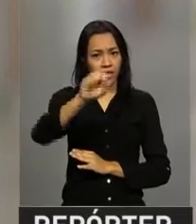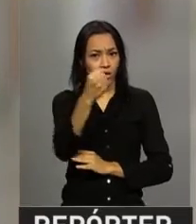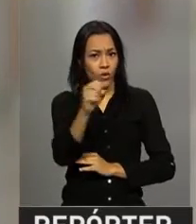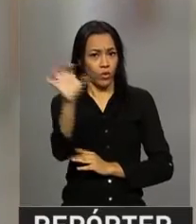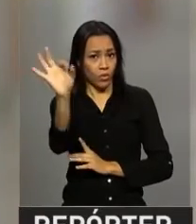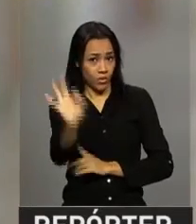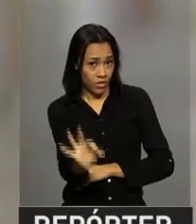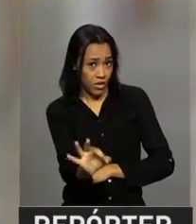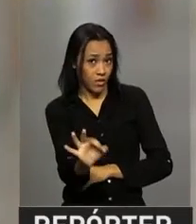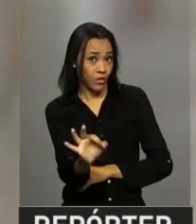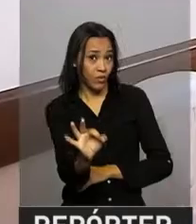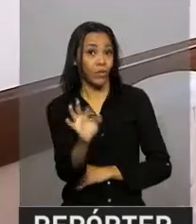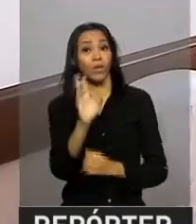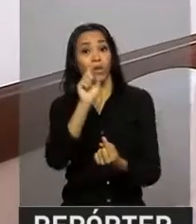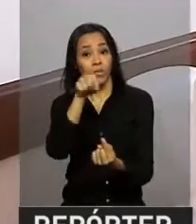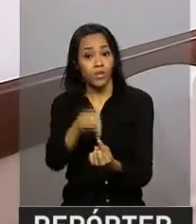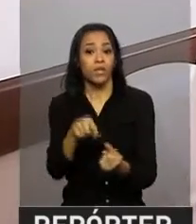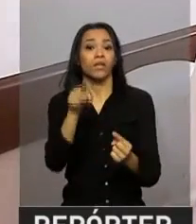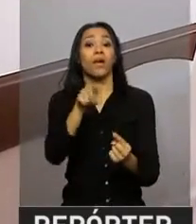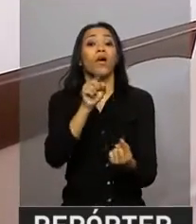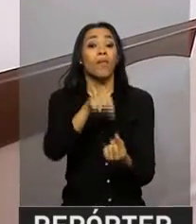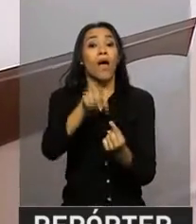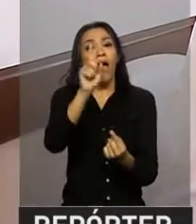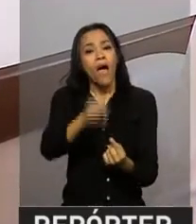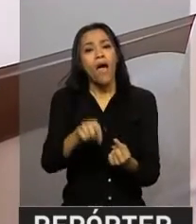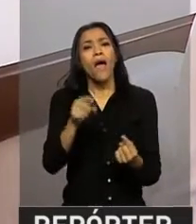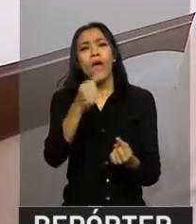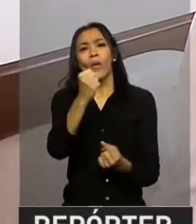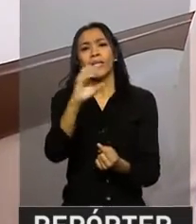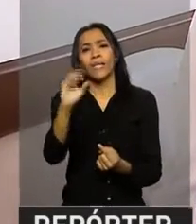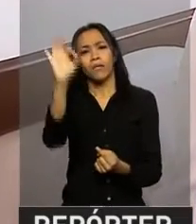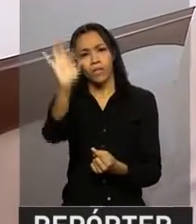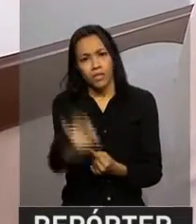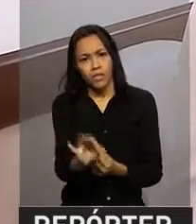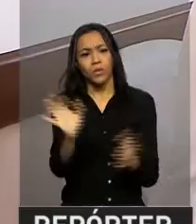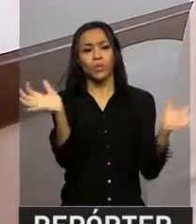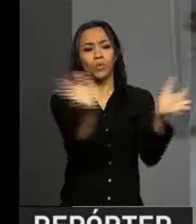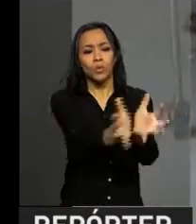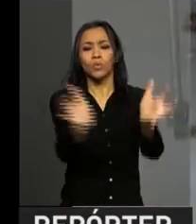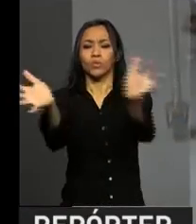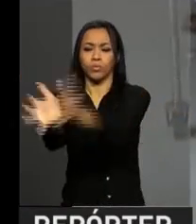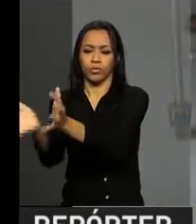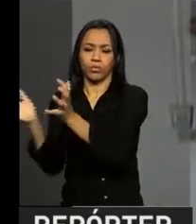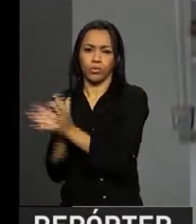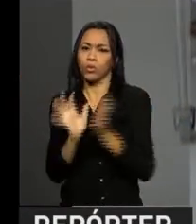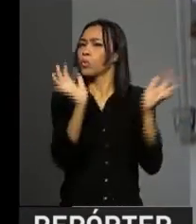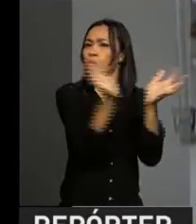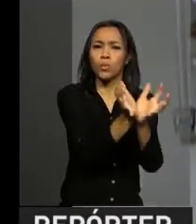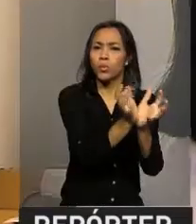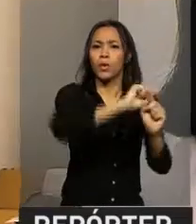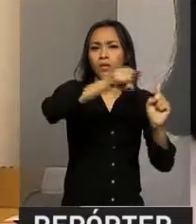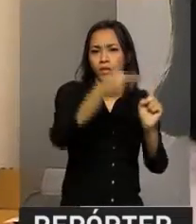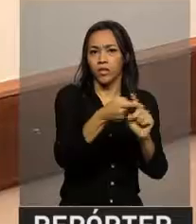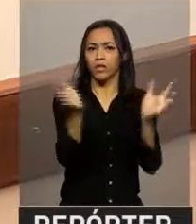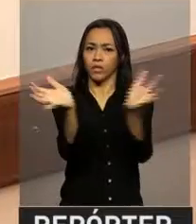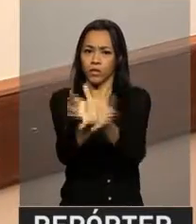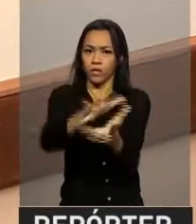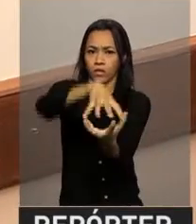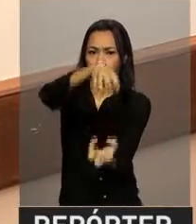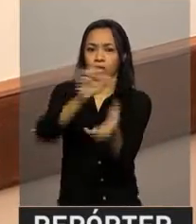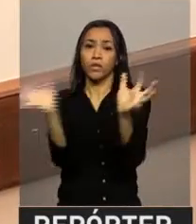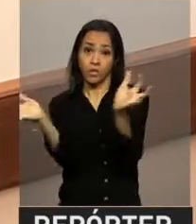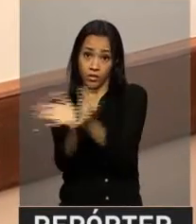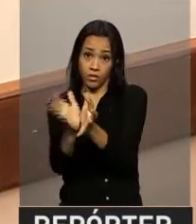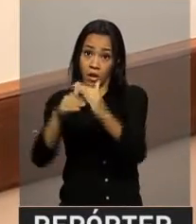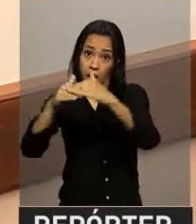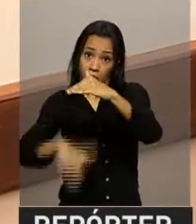78,2% do público-alvo. A meta é vacinar 80% do grupo prioritário, formado por gestantes, idosos, crianças com